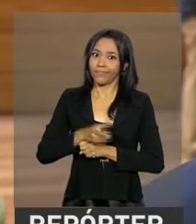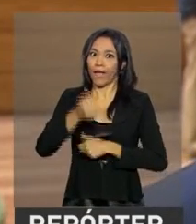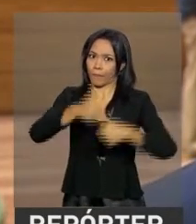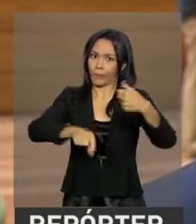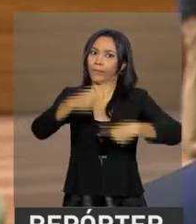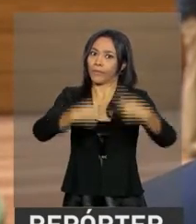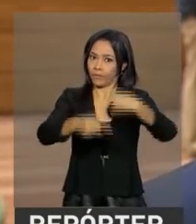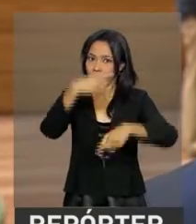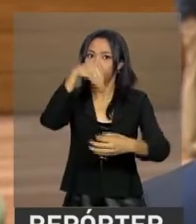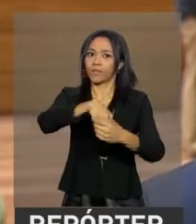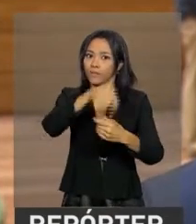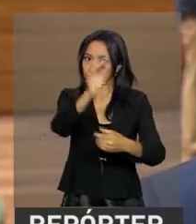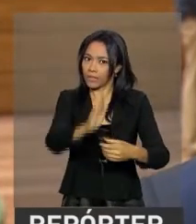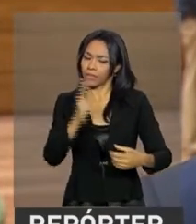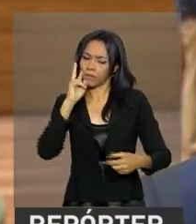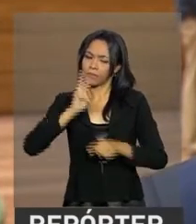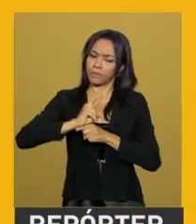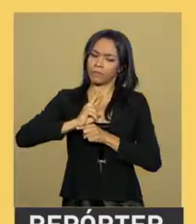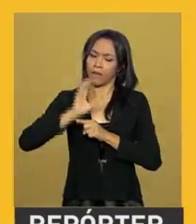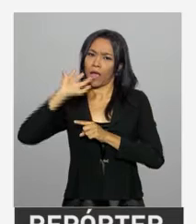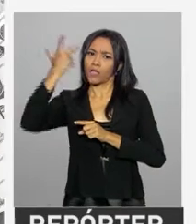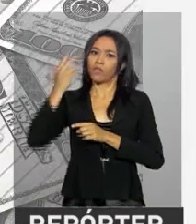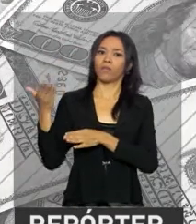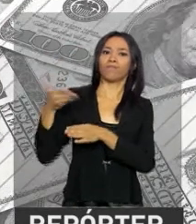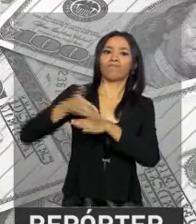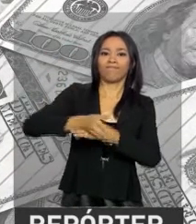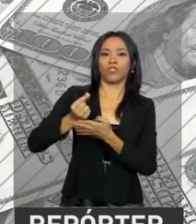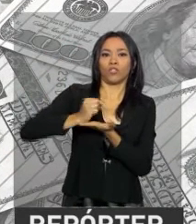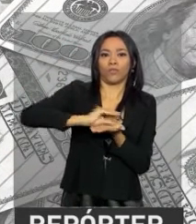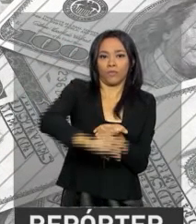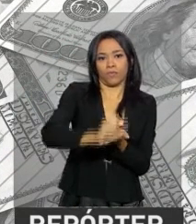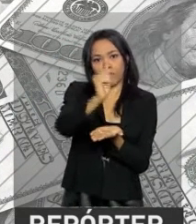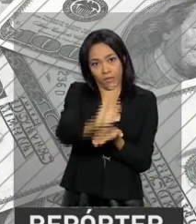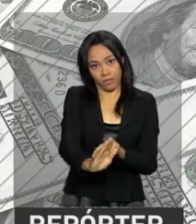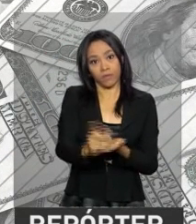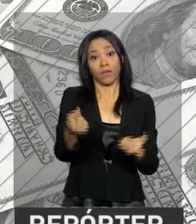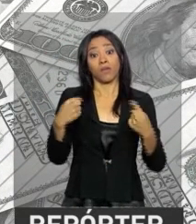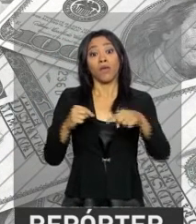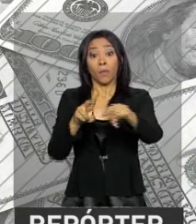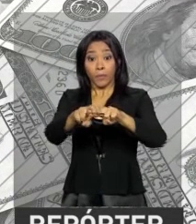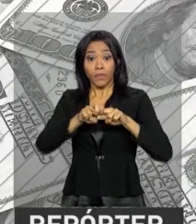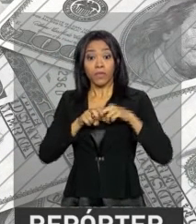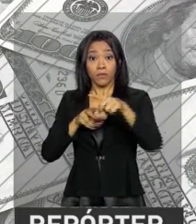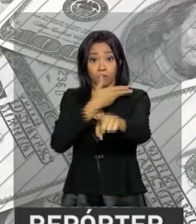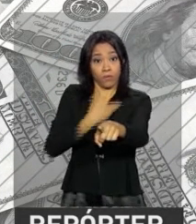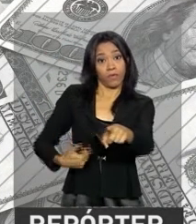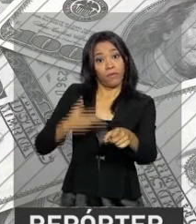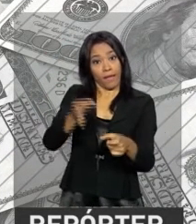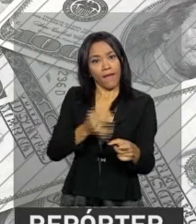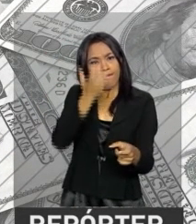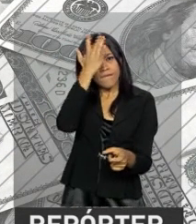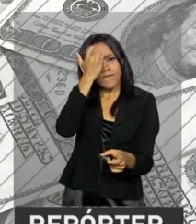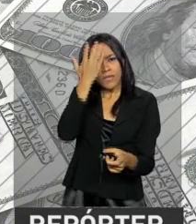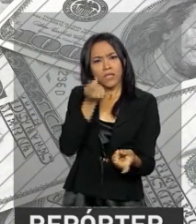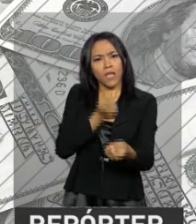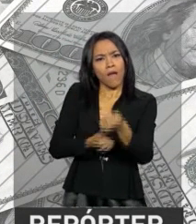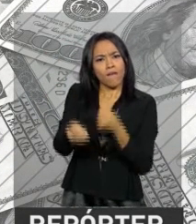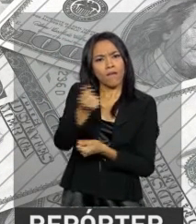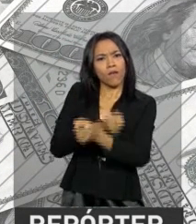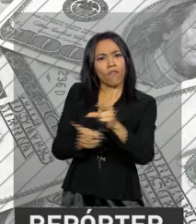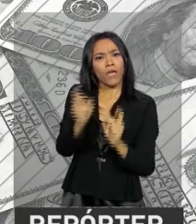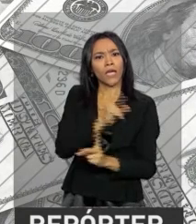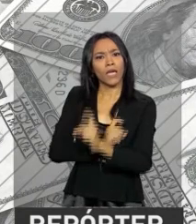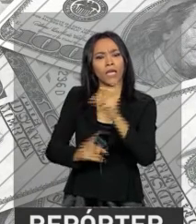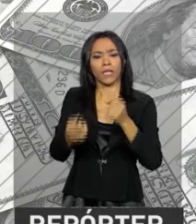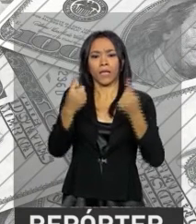cenário interno pra voltar a investir pra isso o governo quer facilitar as transações com mercados internacionais o